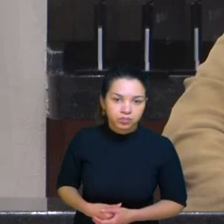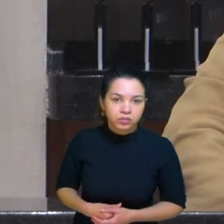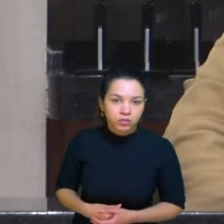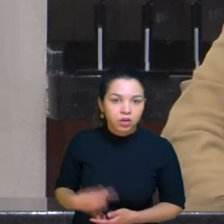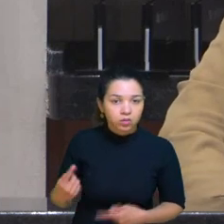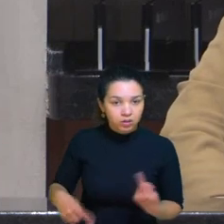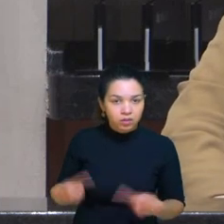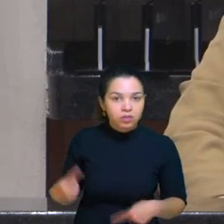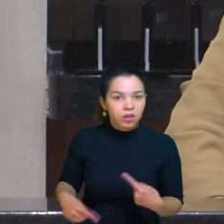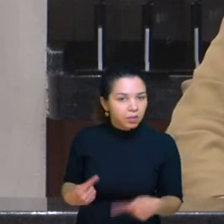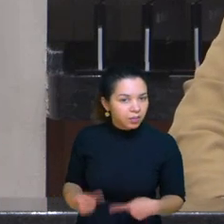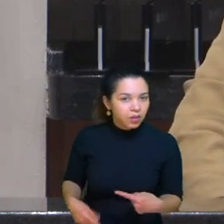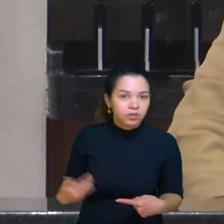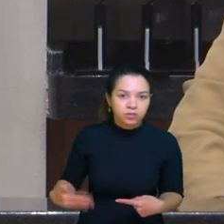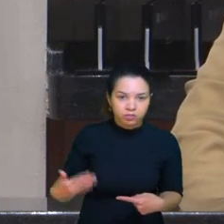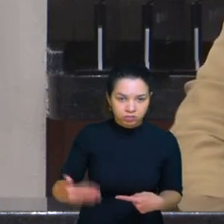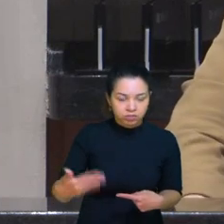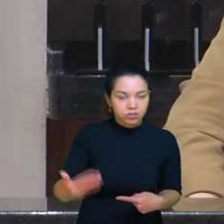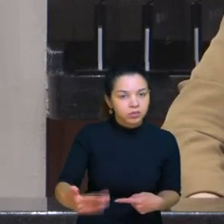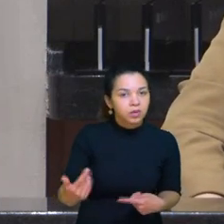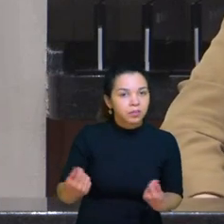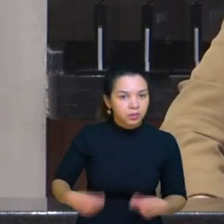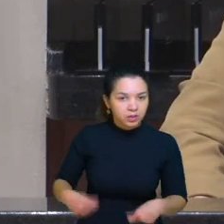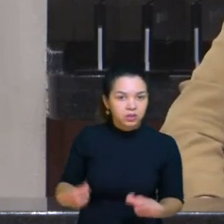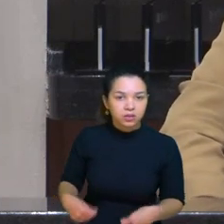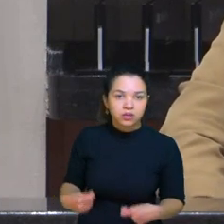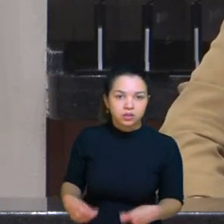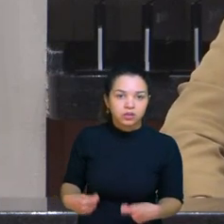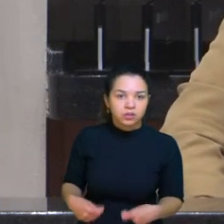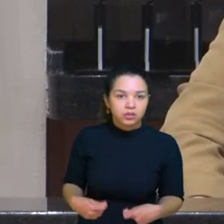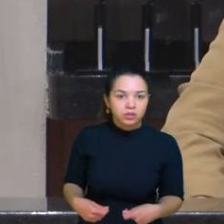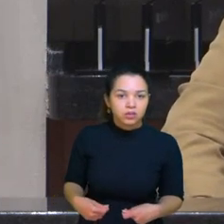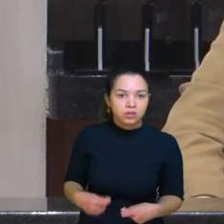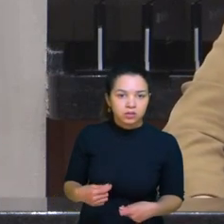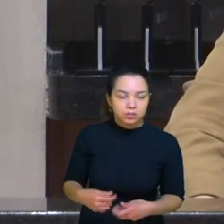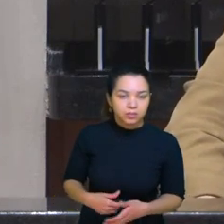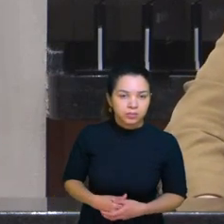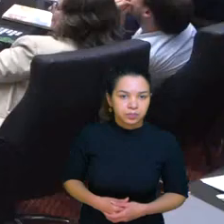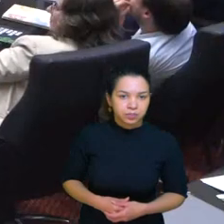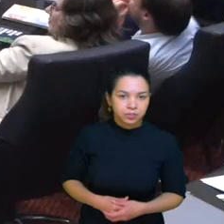um debate que será necessário nesse nesses